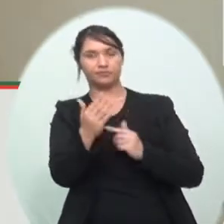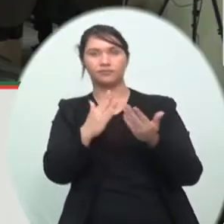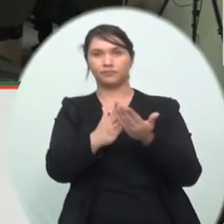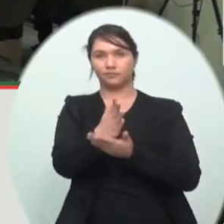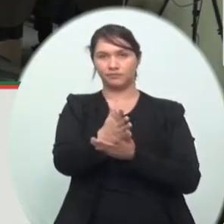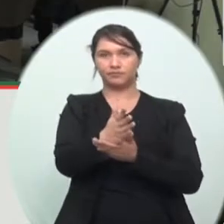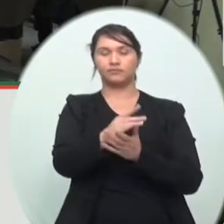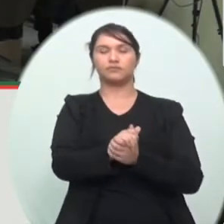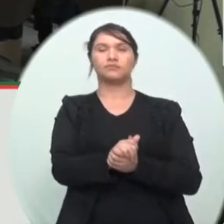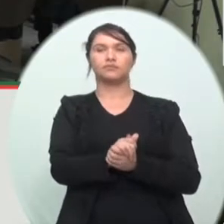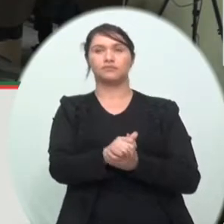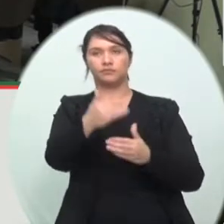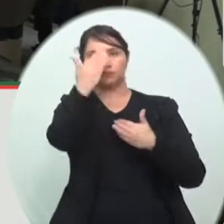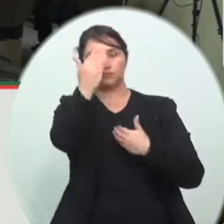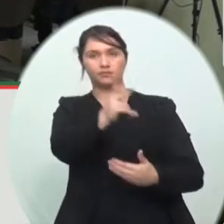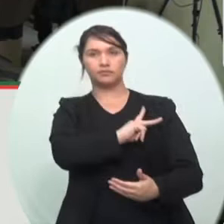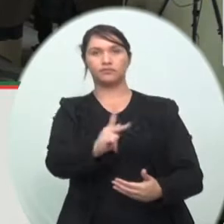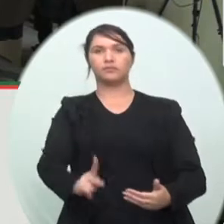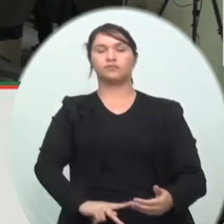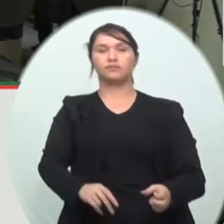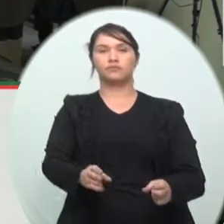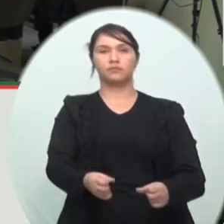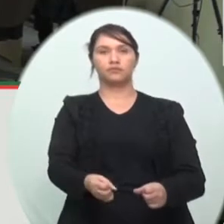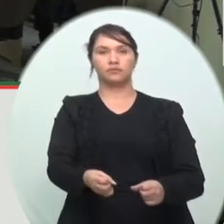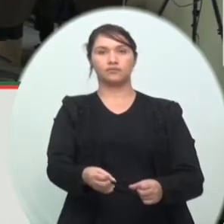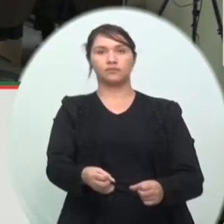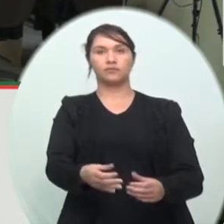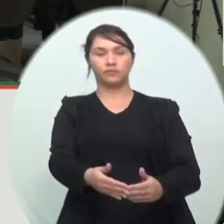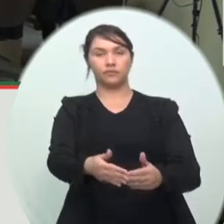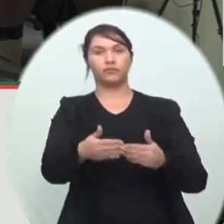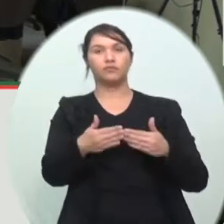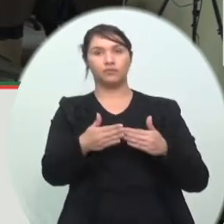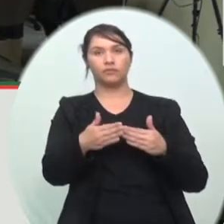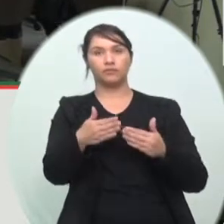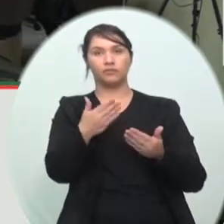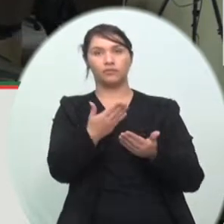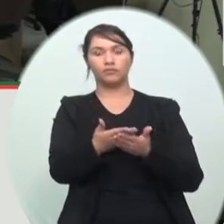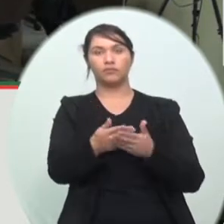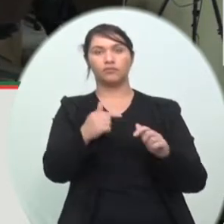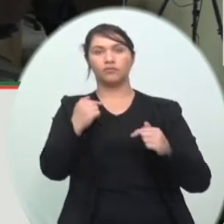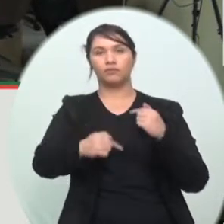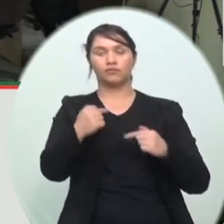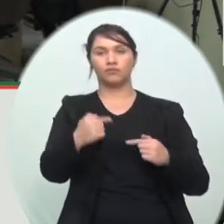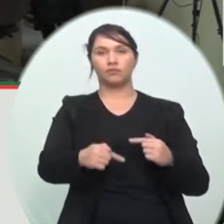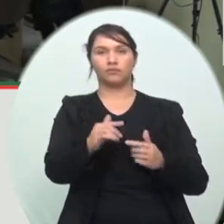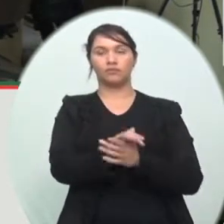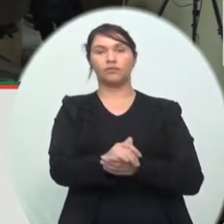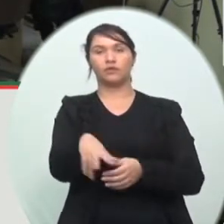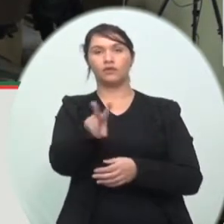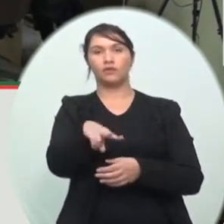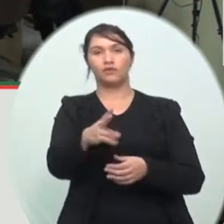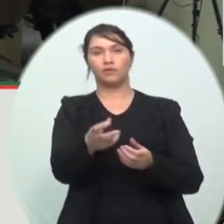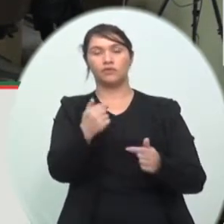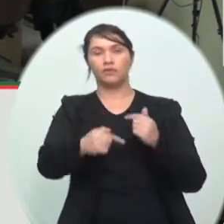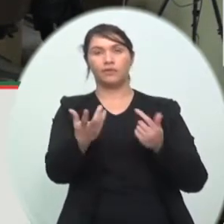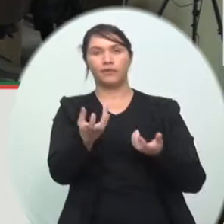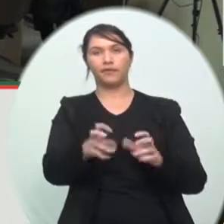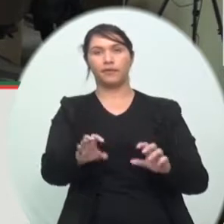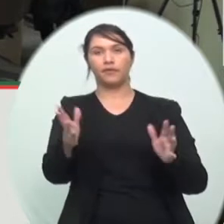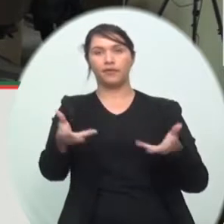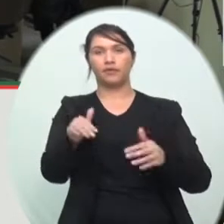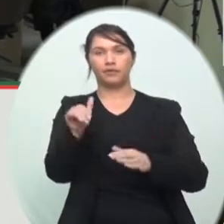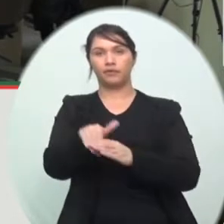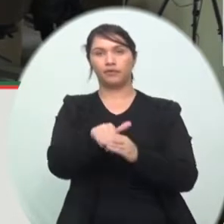Obrigado, senhor presidente. O requerimento continua em discussão. Não havendo quem queira discutir, está